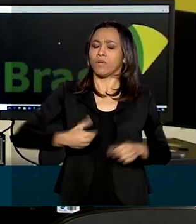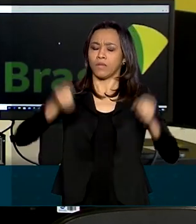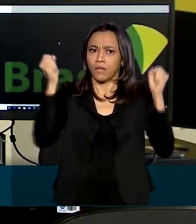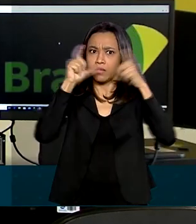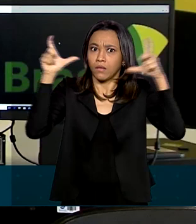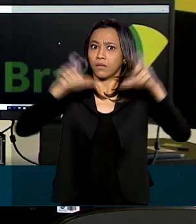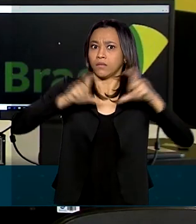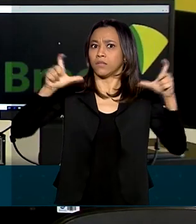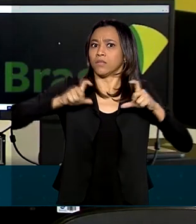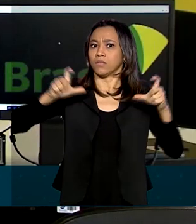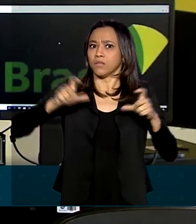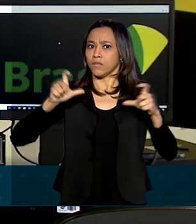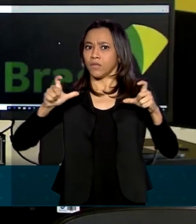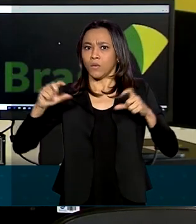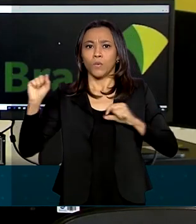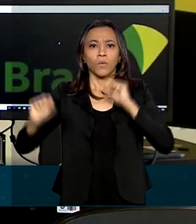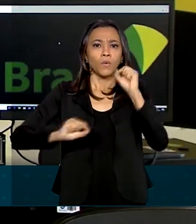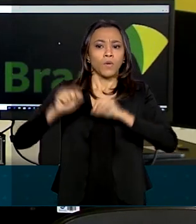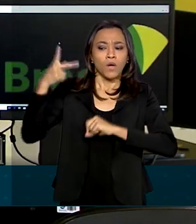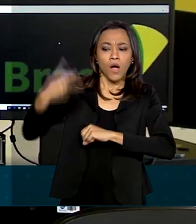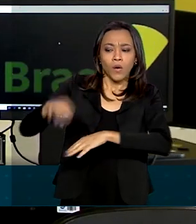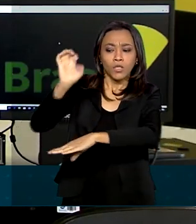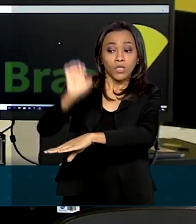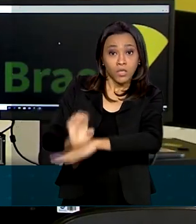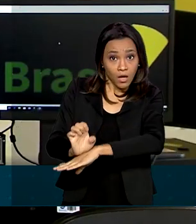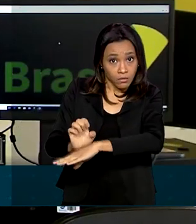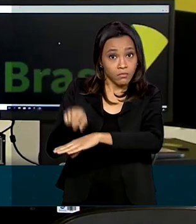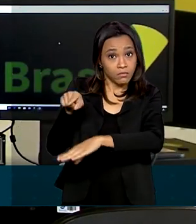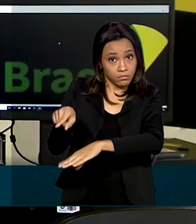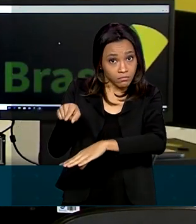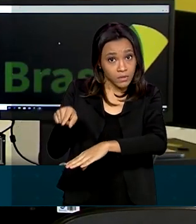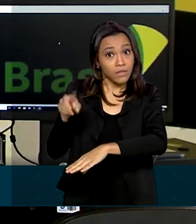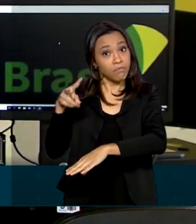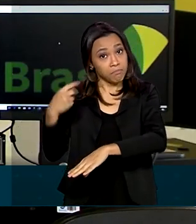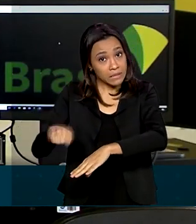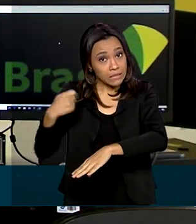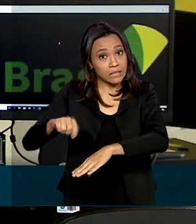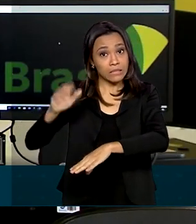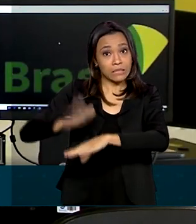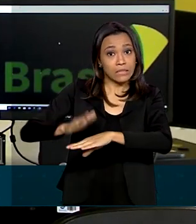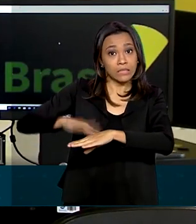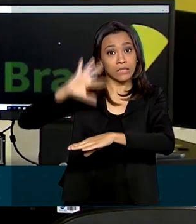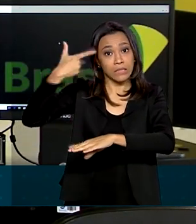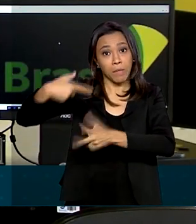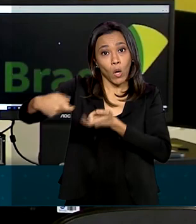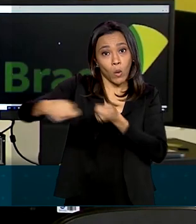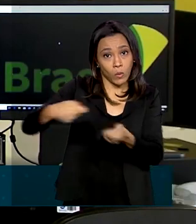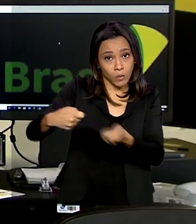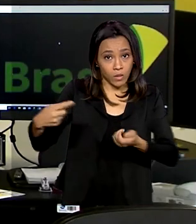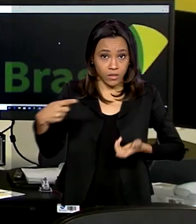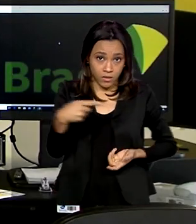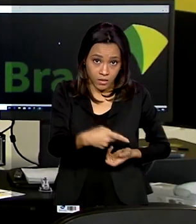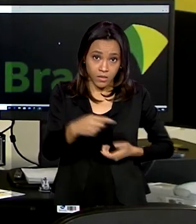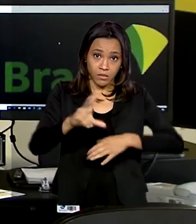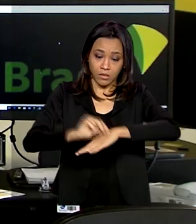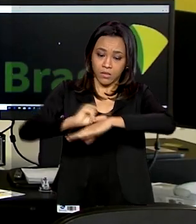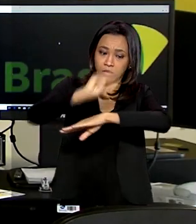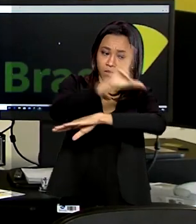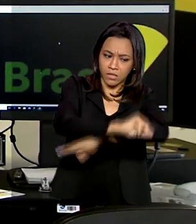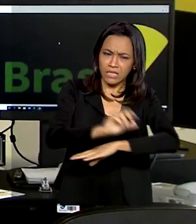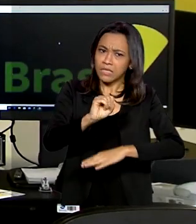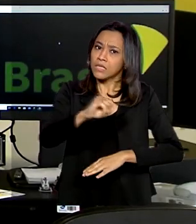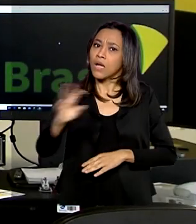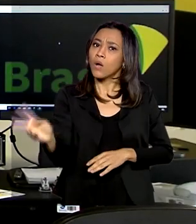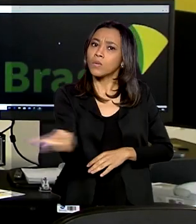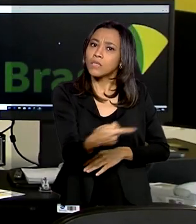aos órgãos estaduais de defesa agropecuária, que podem ter que tomar medidas de controle da praga. Em caso de infestação,